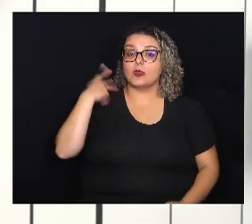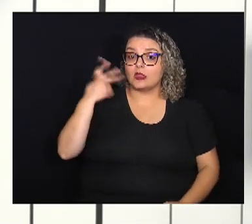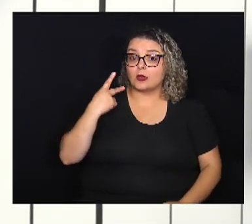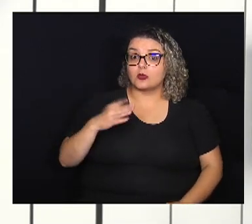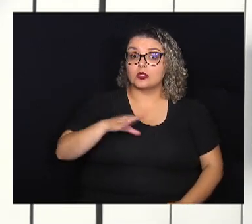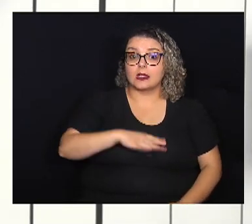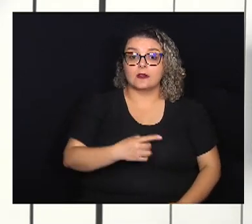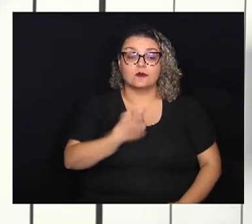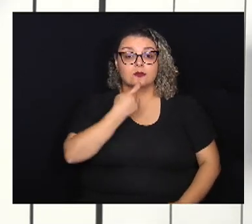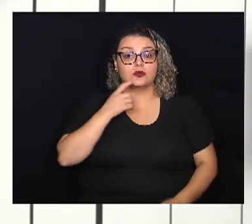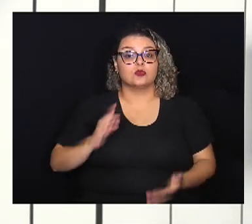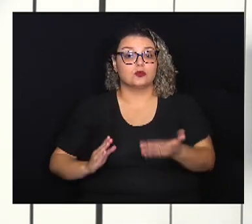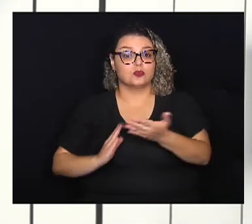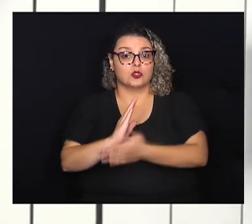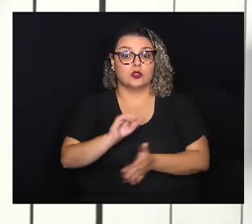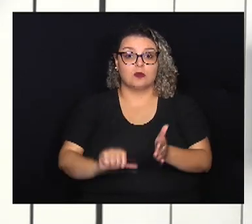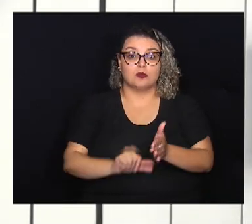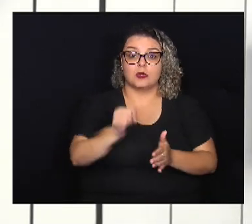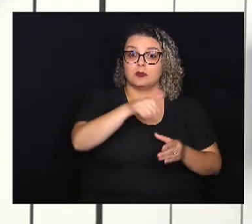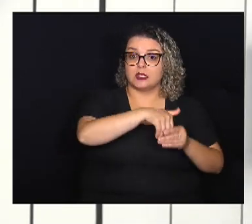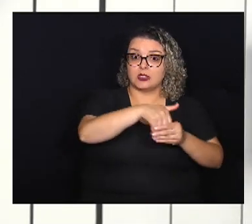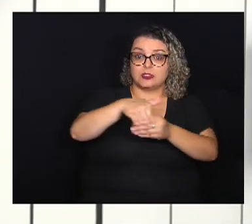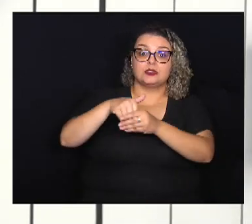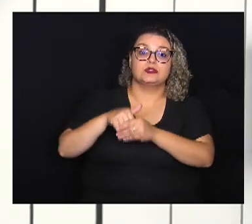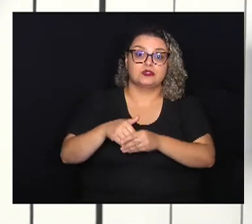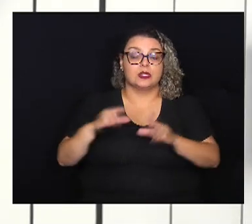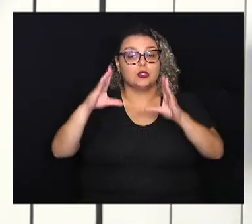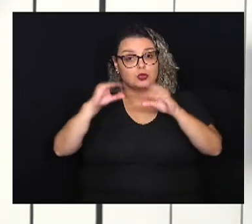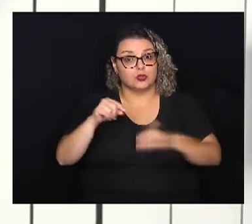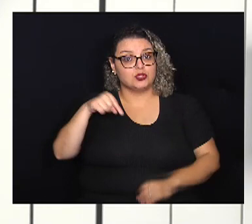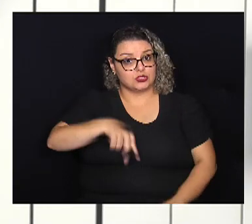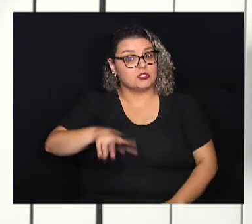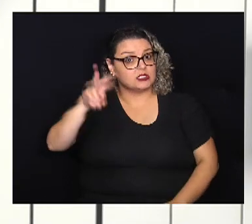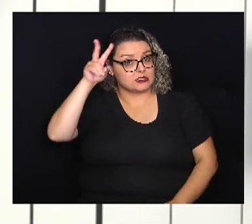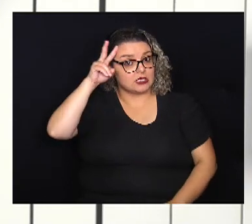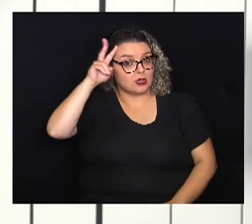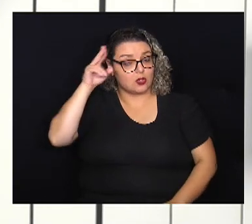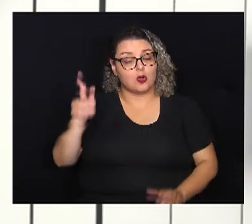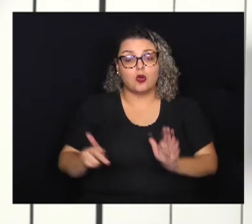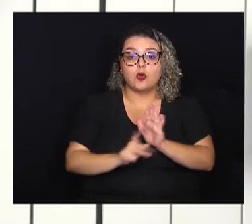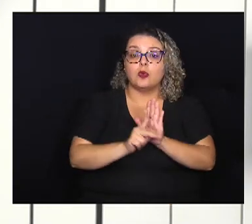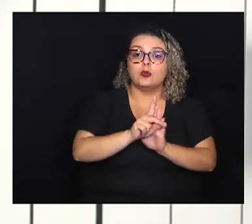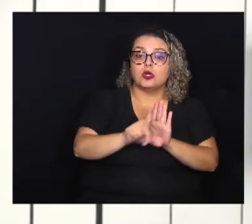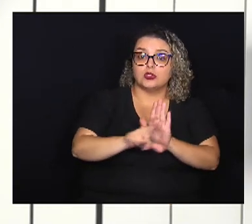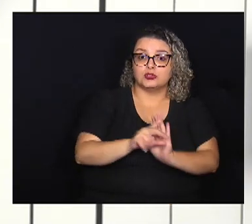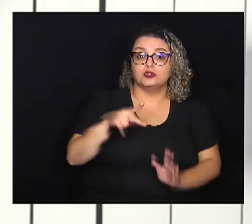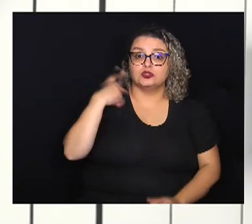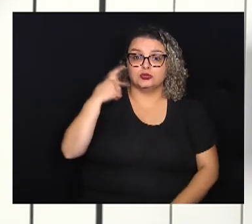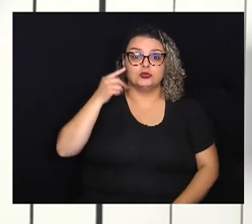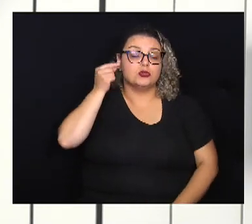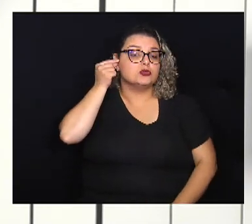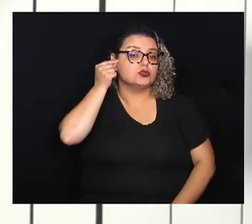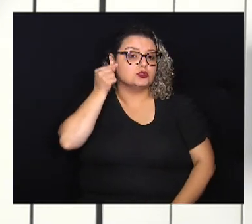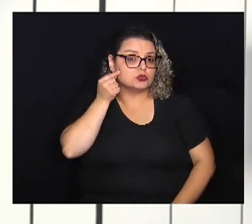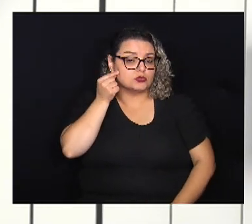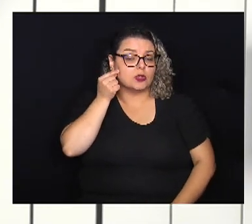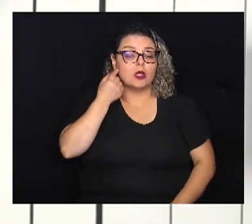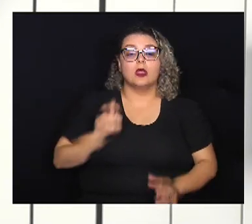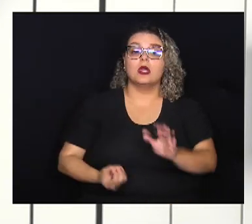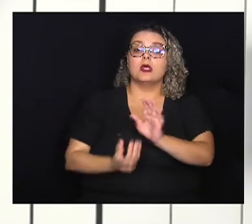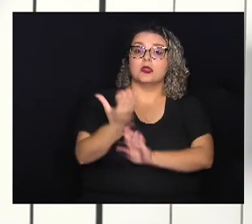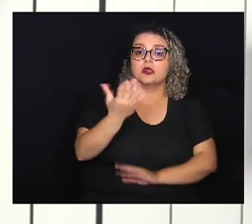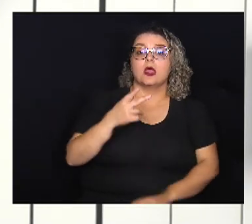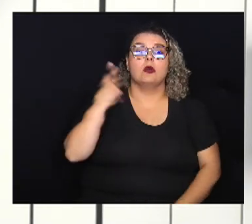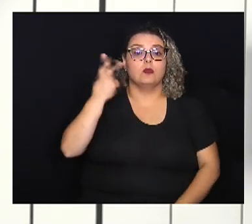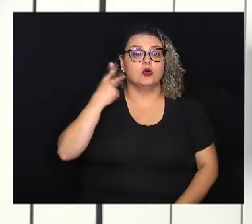Campinas aprovaram em primeira votação na noite desta segunda-feira o projeto de lei do vereador Marcelo Silva, que cria a